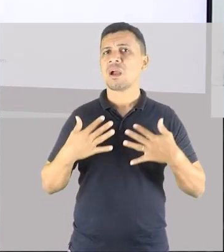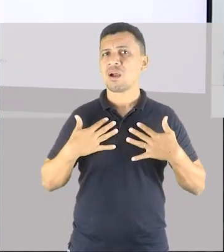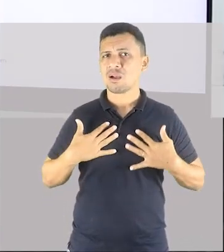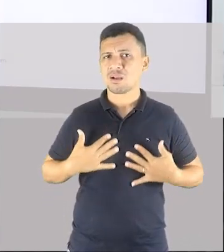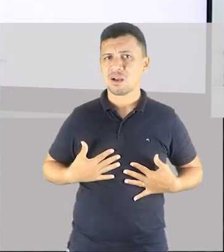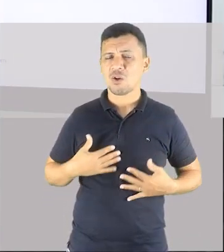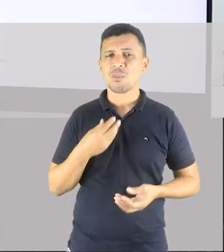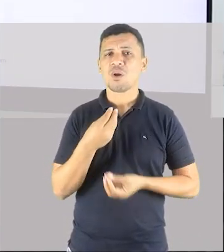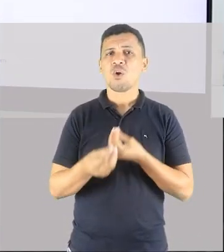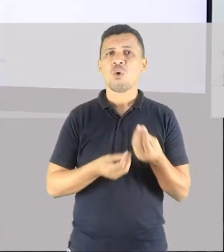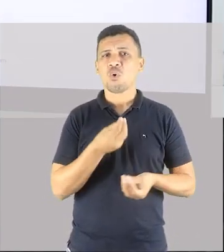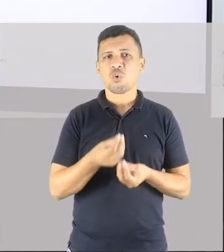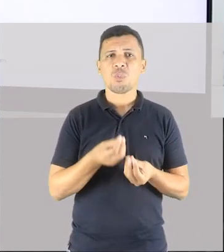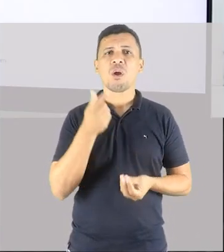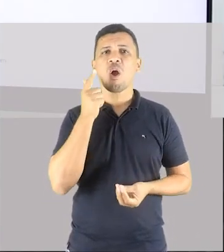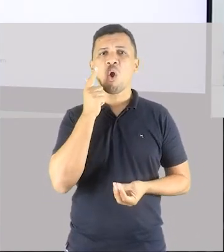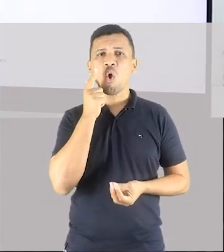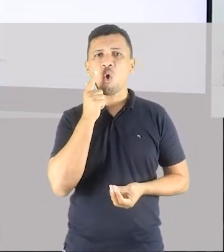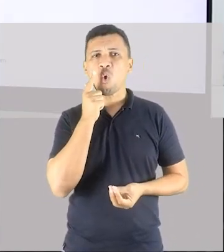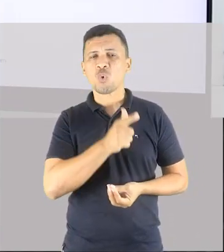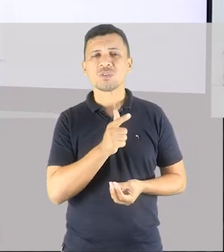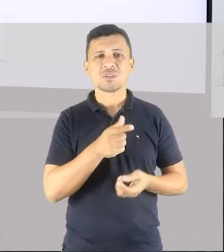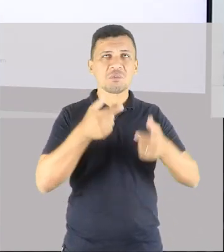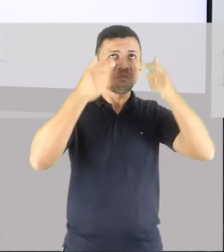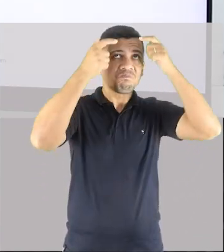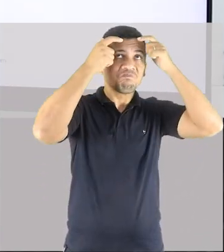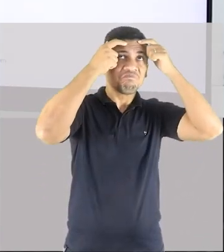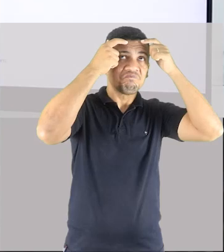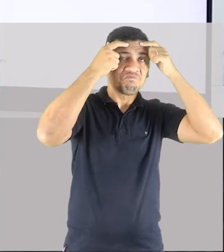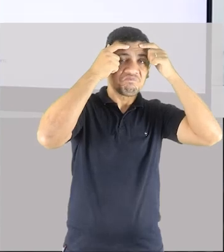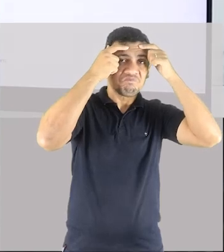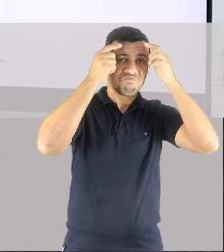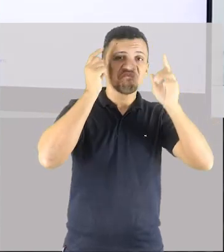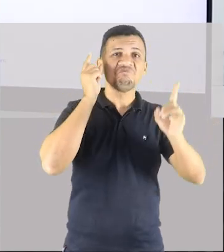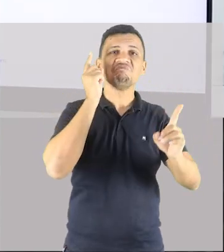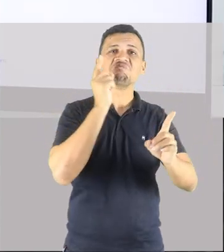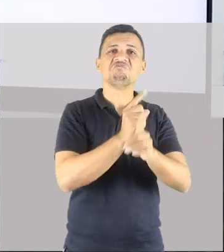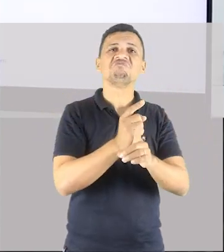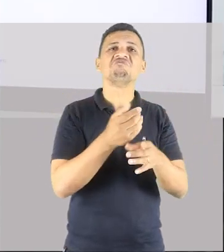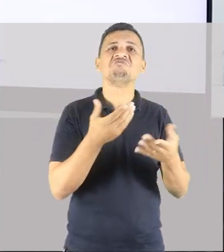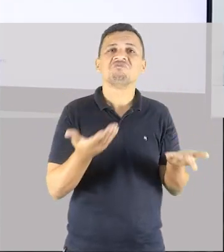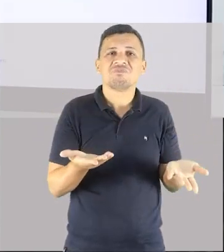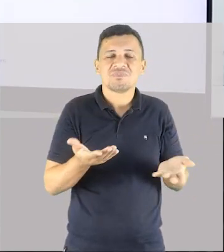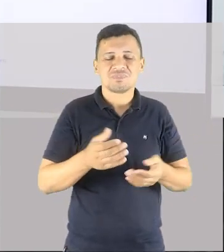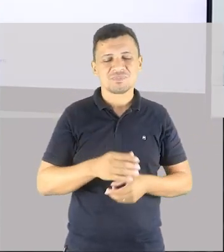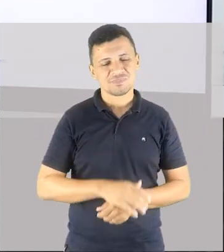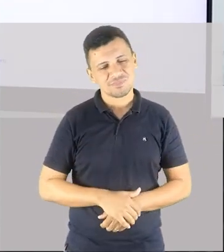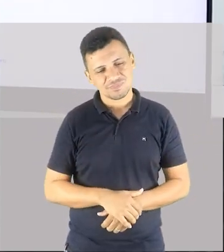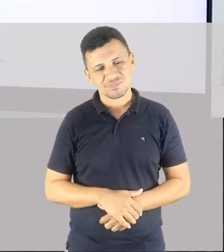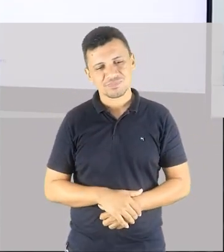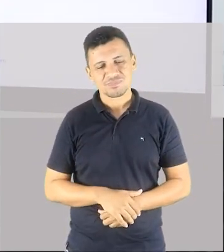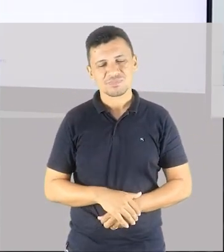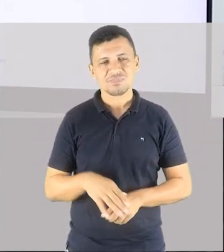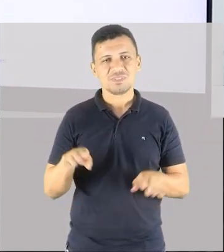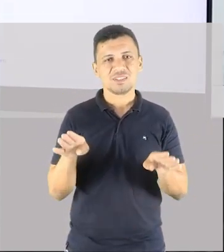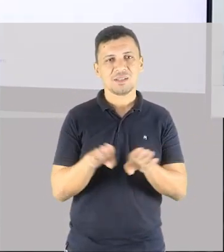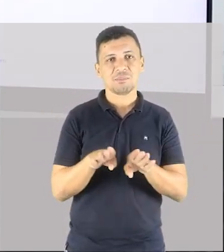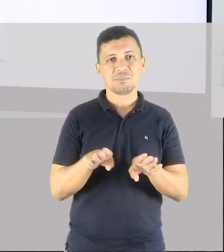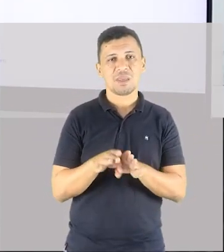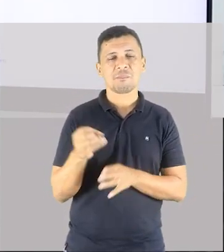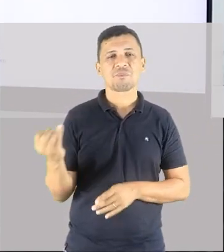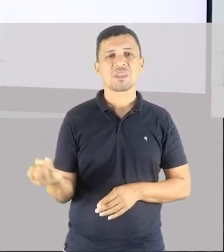como que Arquimedes conseguiu resolver o problema da coroa. Certo? Então é isso. Agora, o importante é